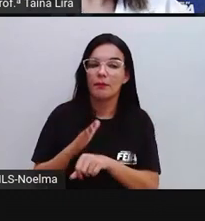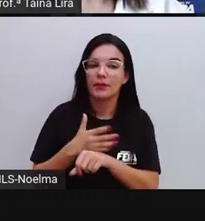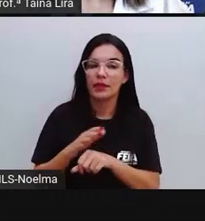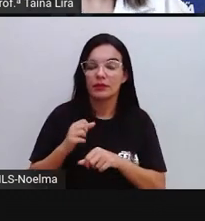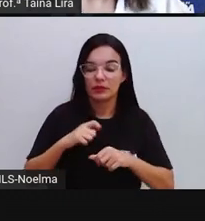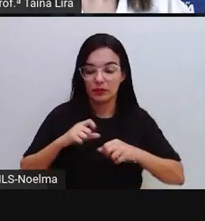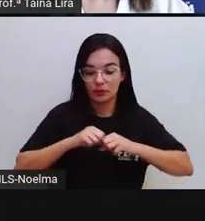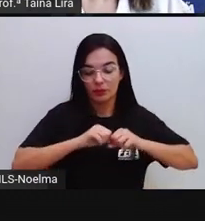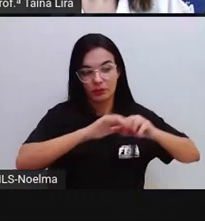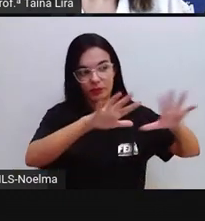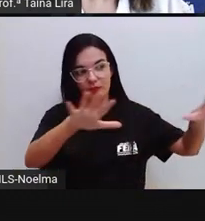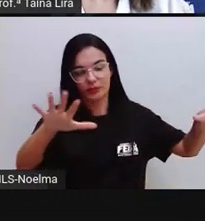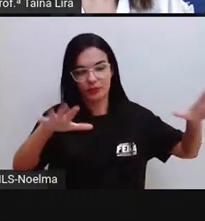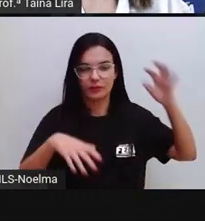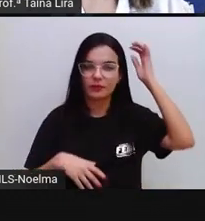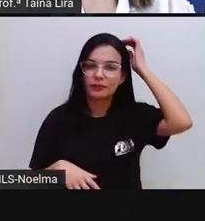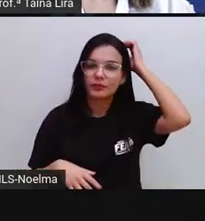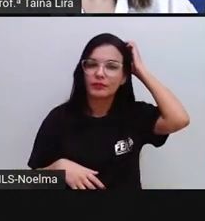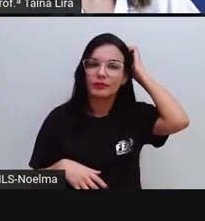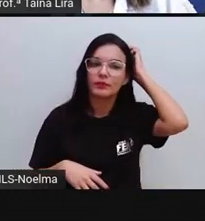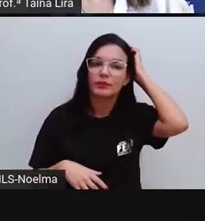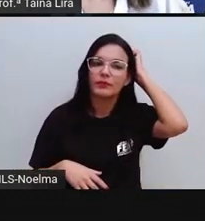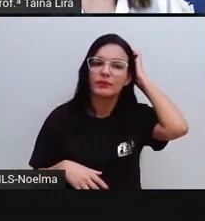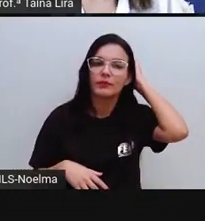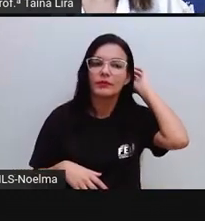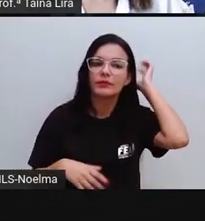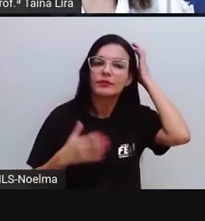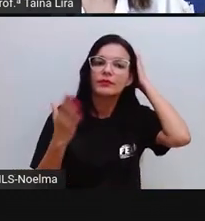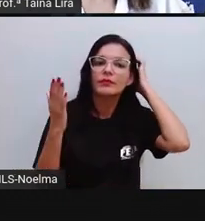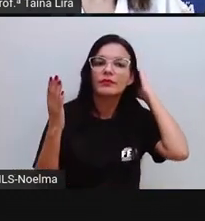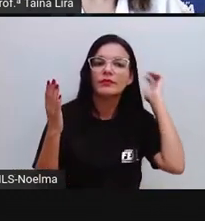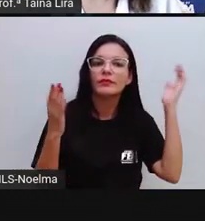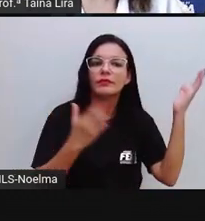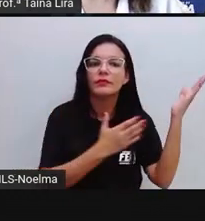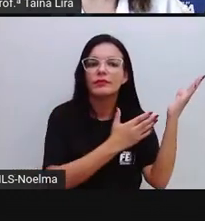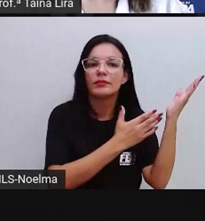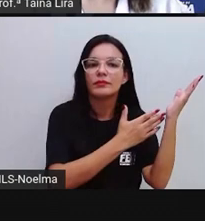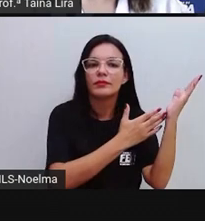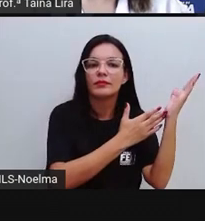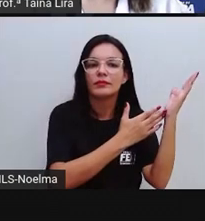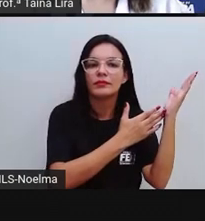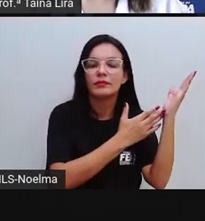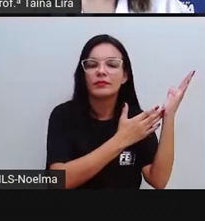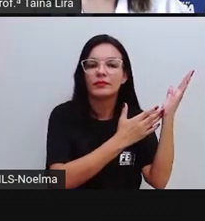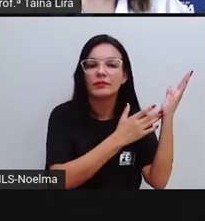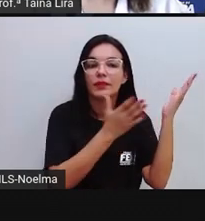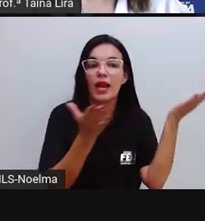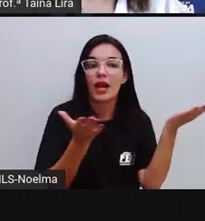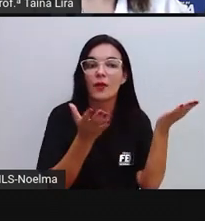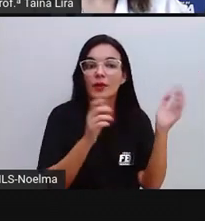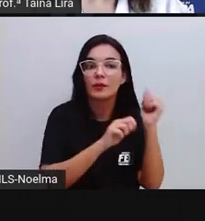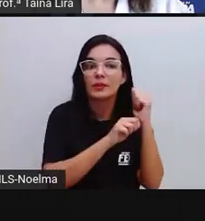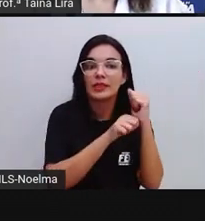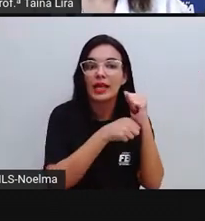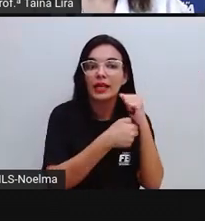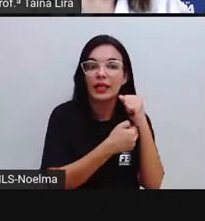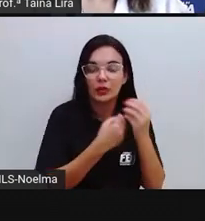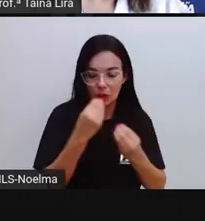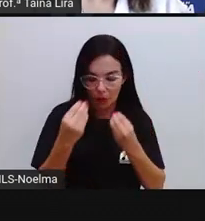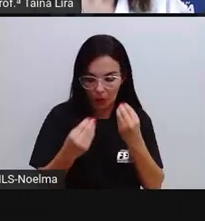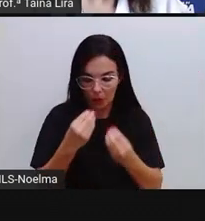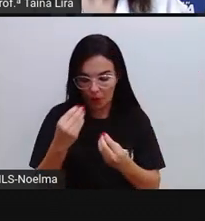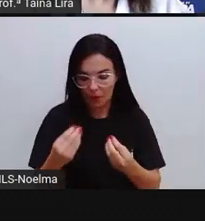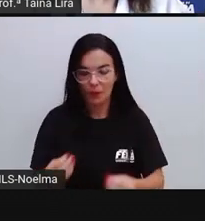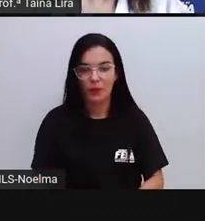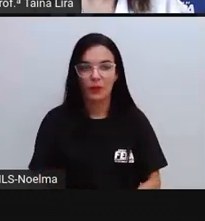bom? Olha lá! Agora, e o segredo dessa sequência aqui, segundo ano?